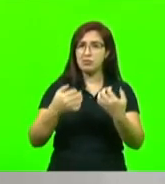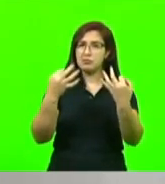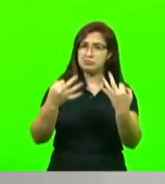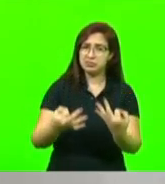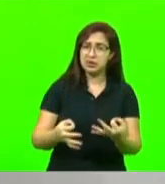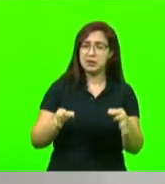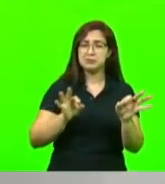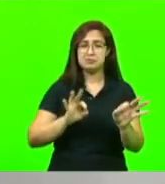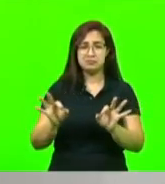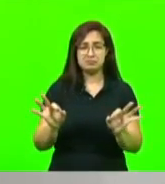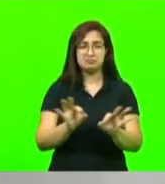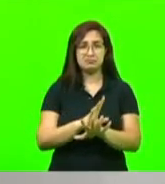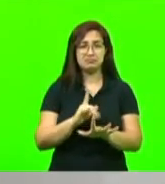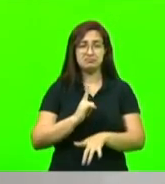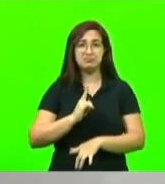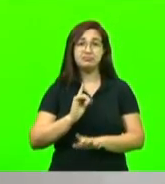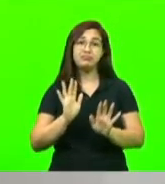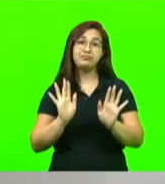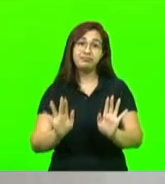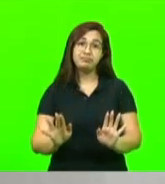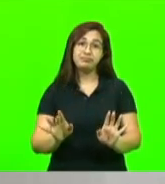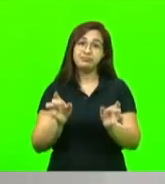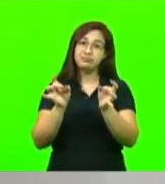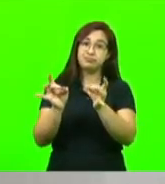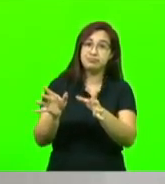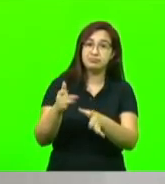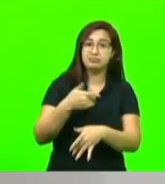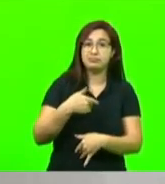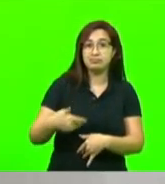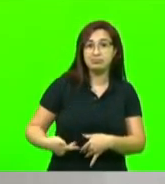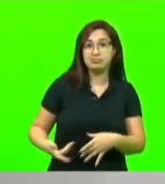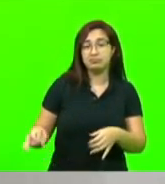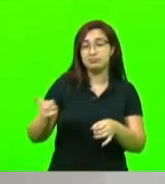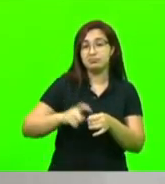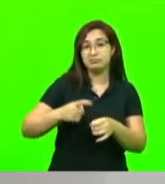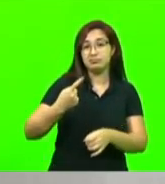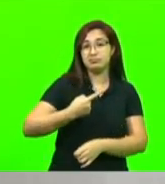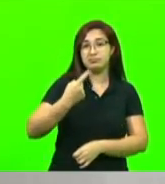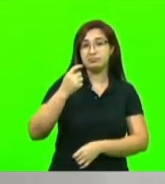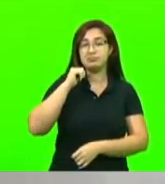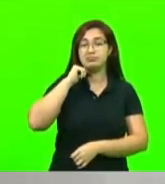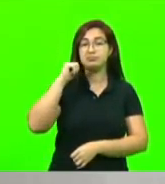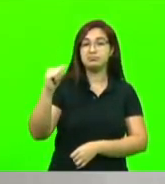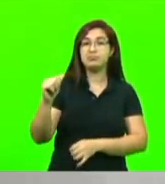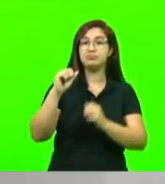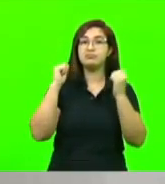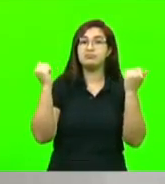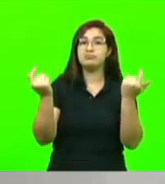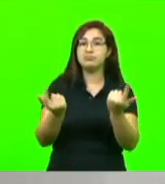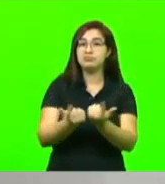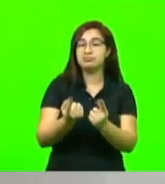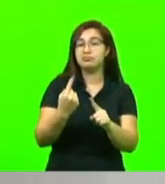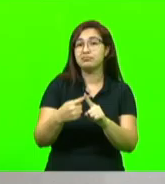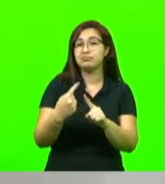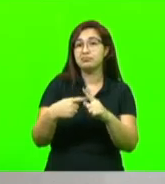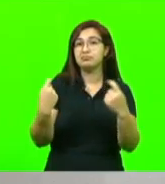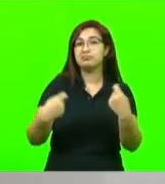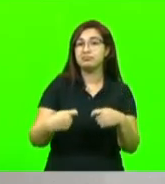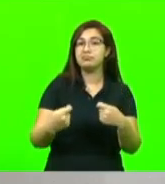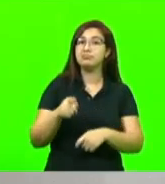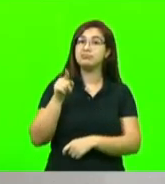mas renuncia ao governo de Santa Catarina e volta dia 1º de abril aqui para o parlamento, porque a gente precisa dele aqui.